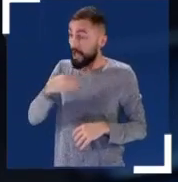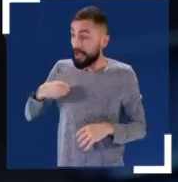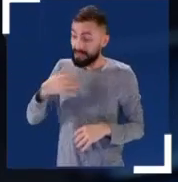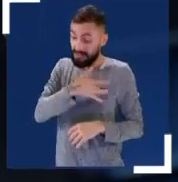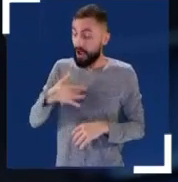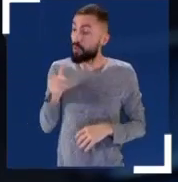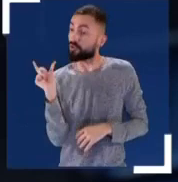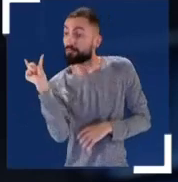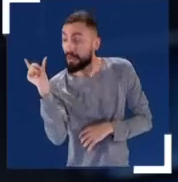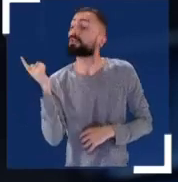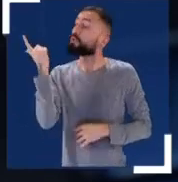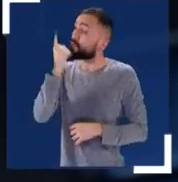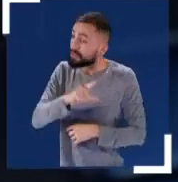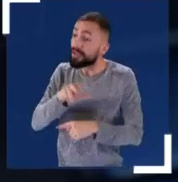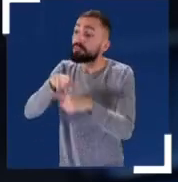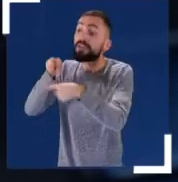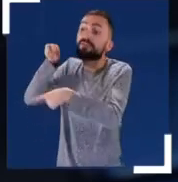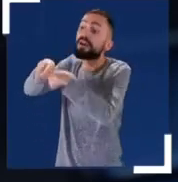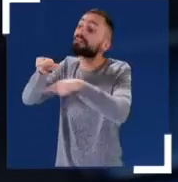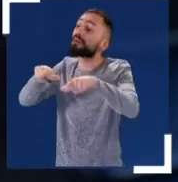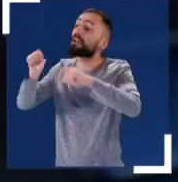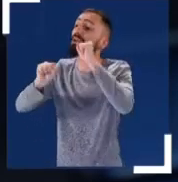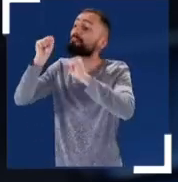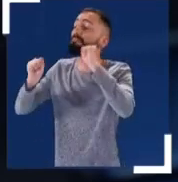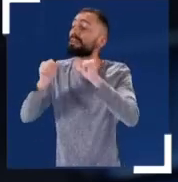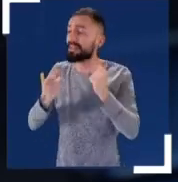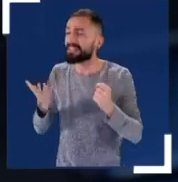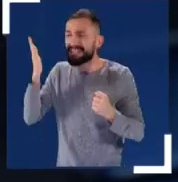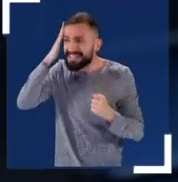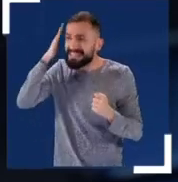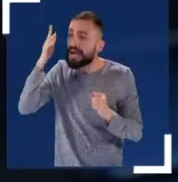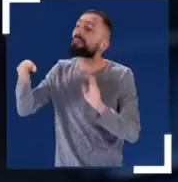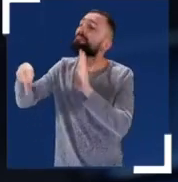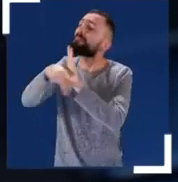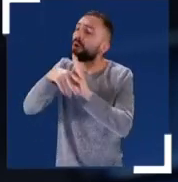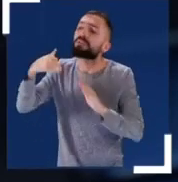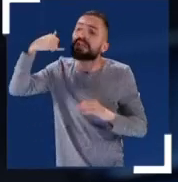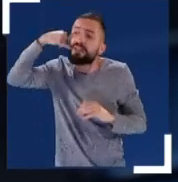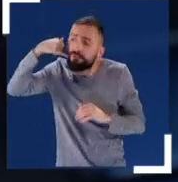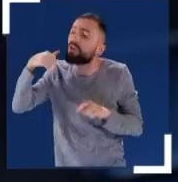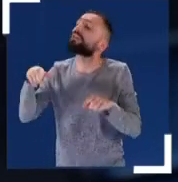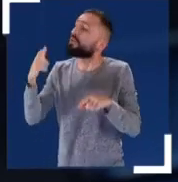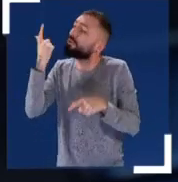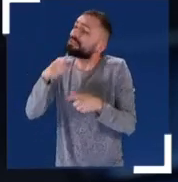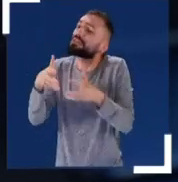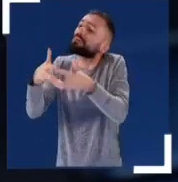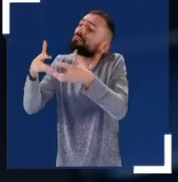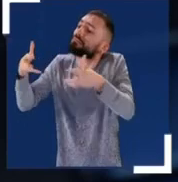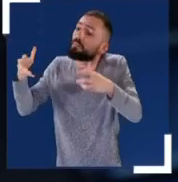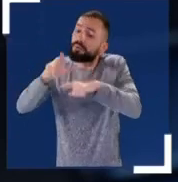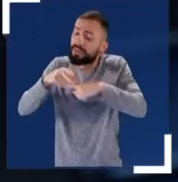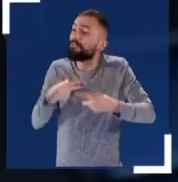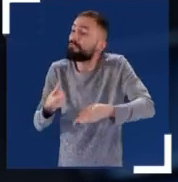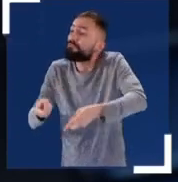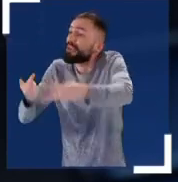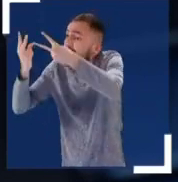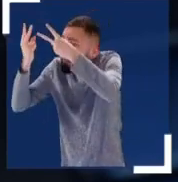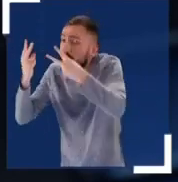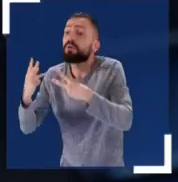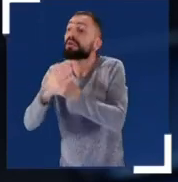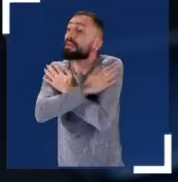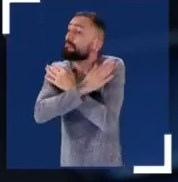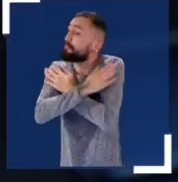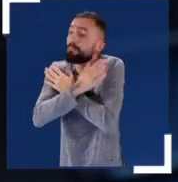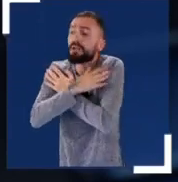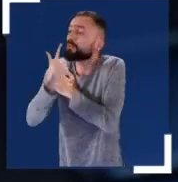atuar nas empresas privadas. Foi assim que ocorreu nas telecomunicações, aumentamos e expandimos a geração de emprego sem desempregar ninguém